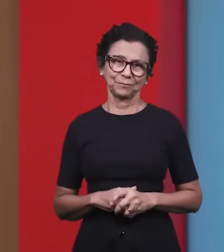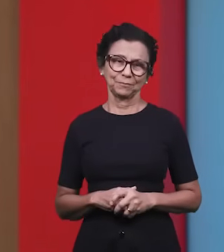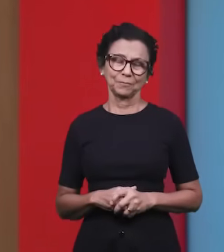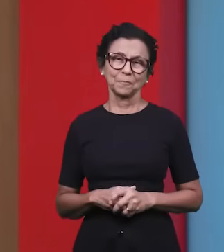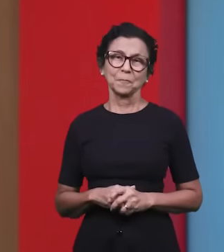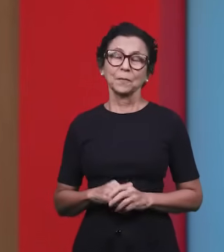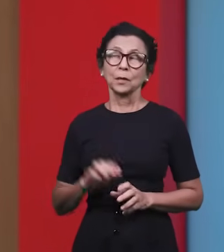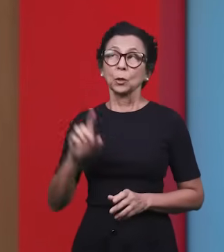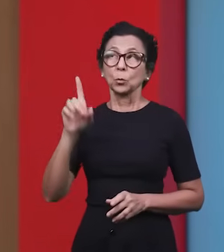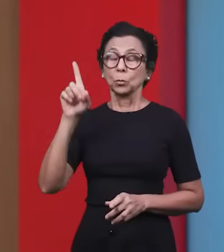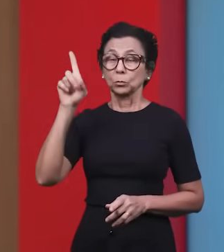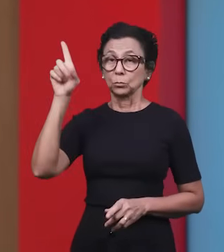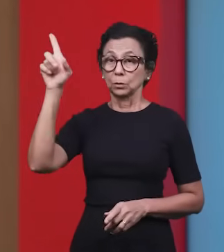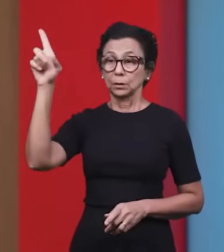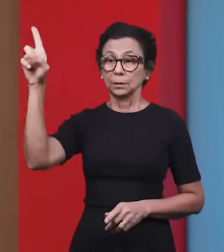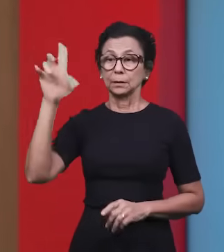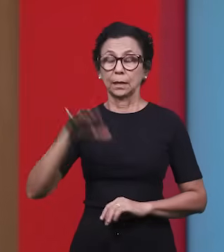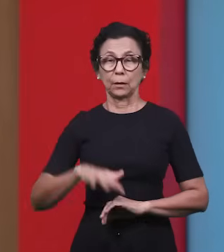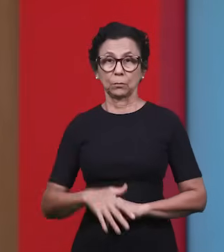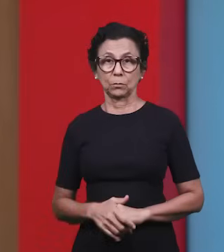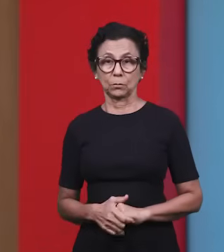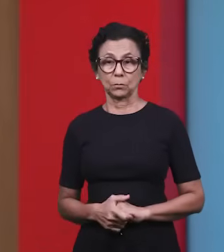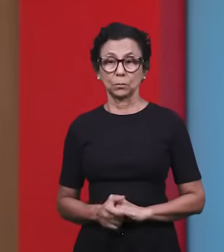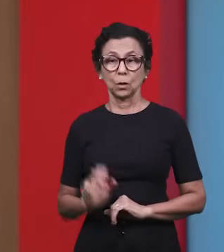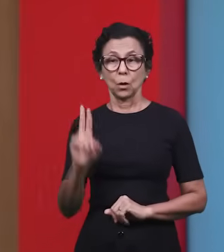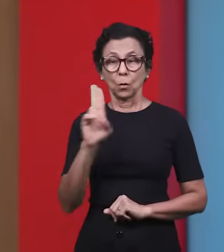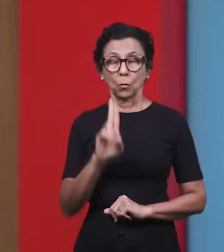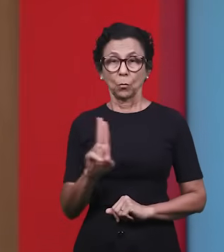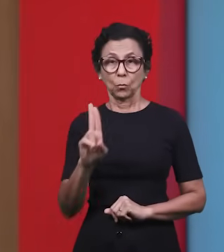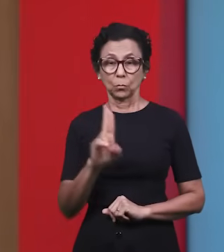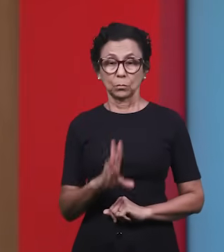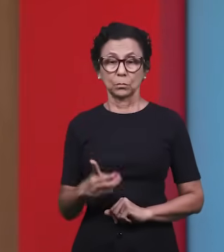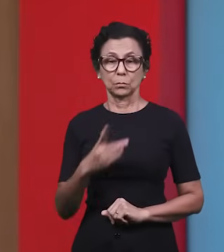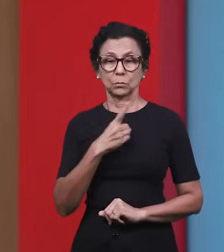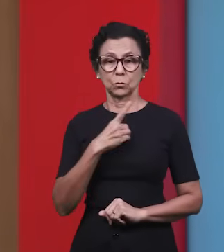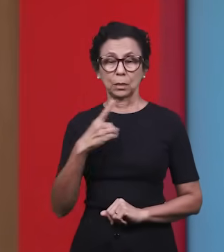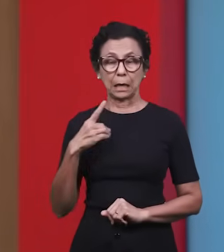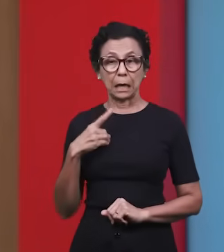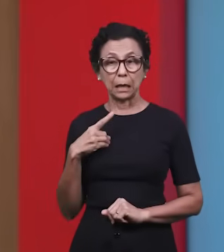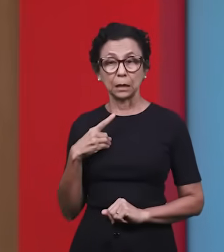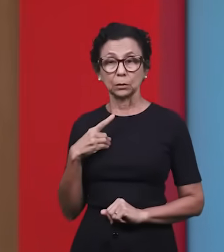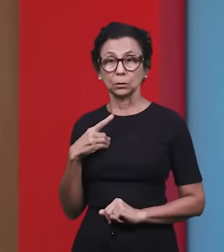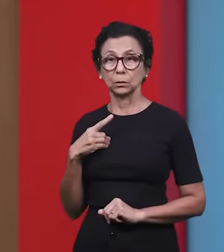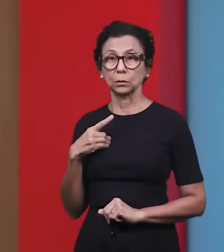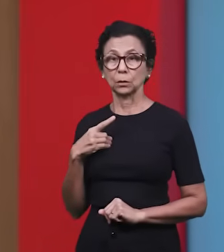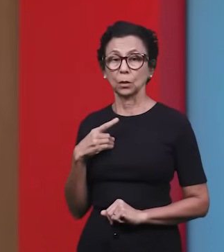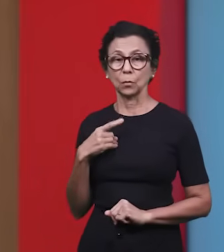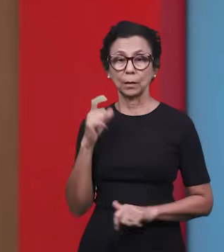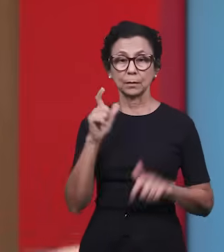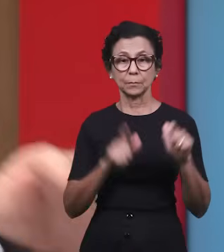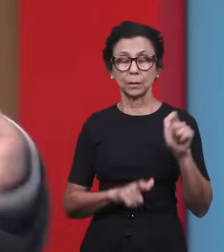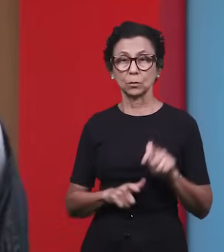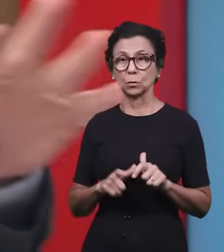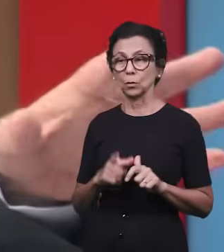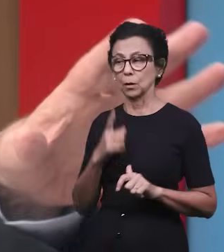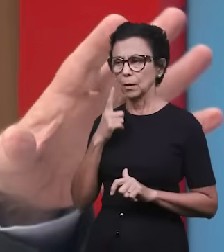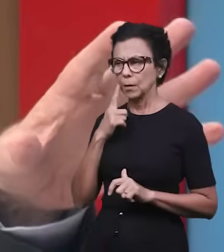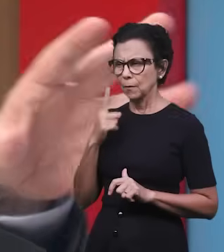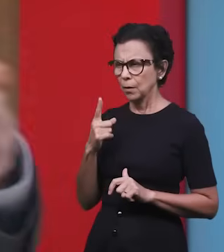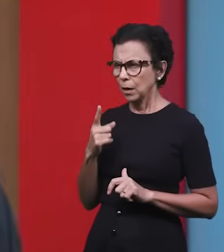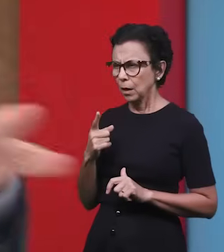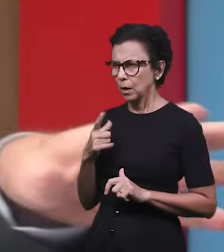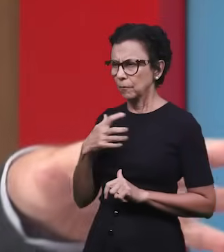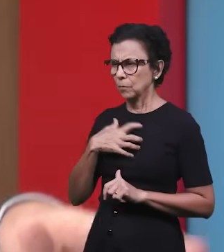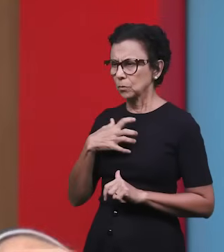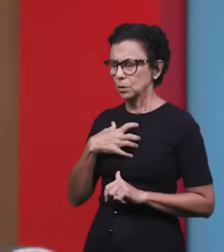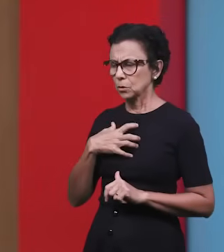quando a igreja vê que realmente há o Espírito Santo, há a bênção do Senhor. A reunião não foi